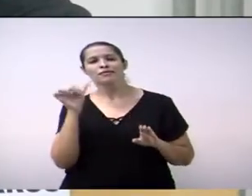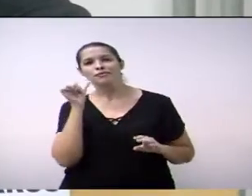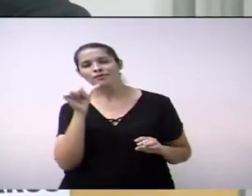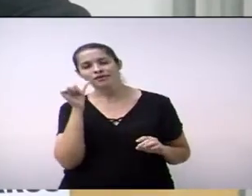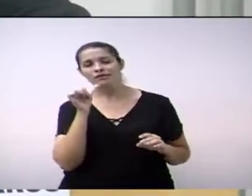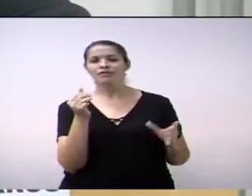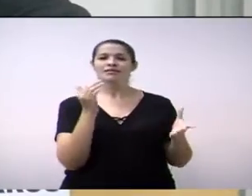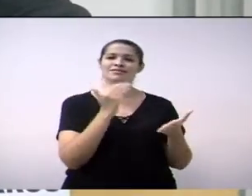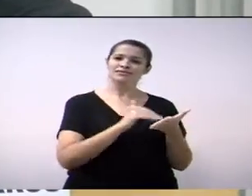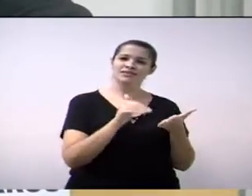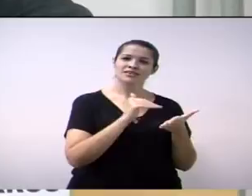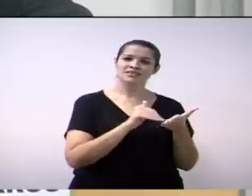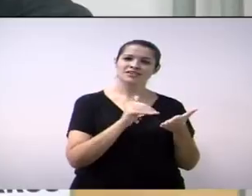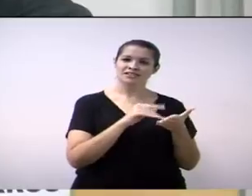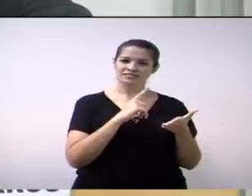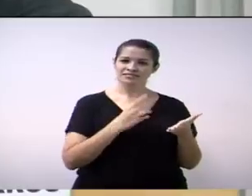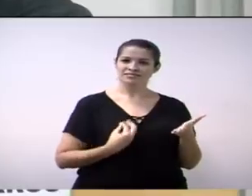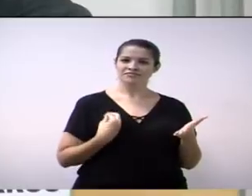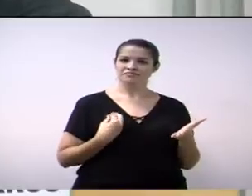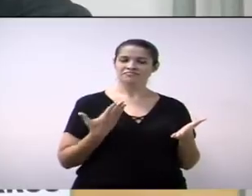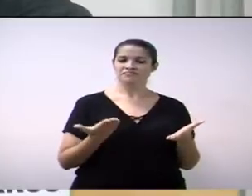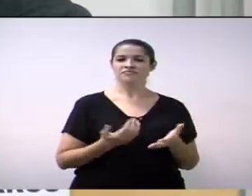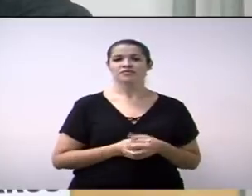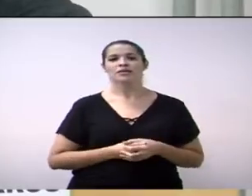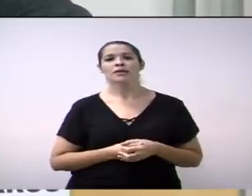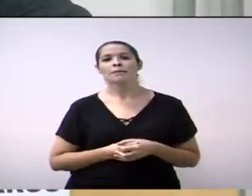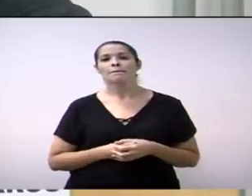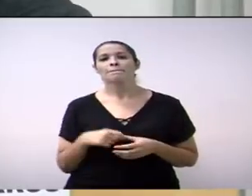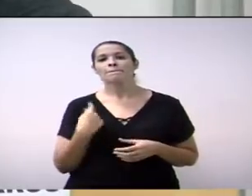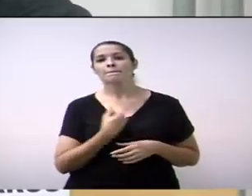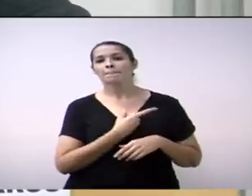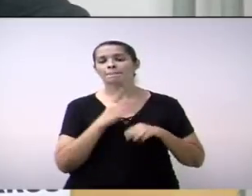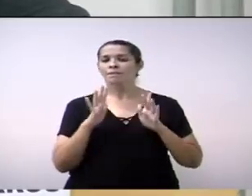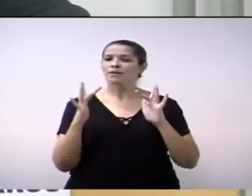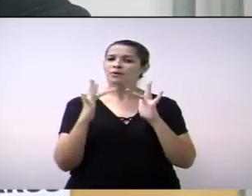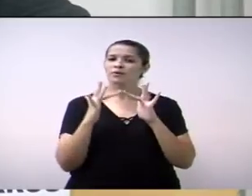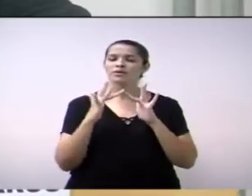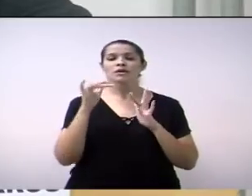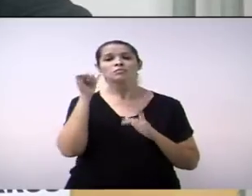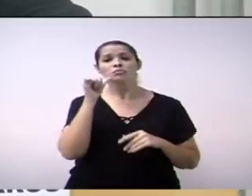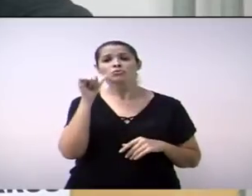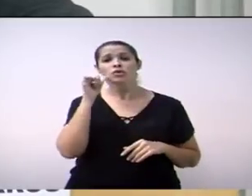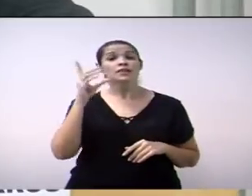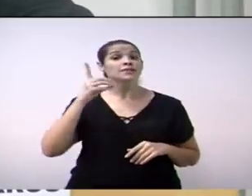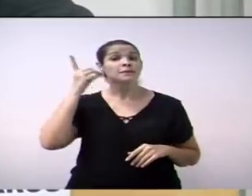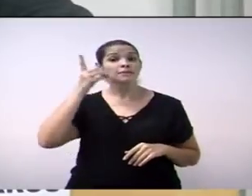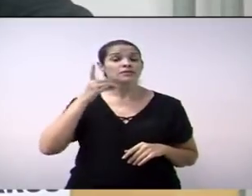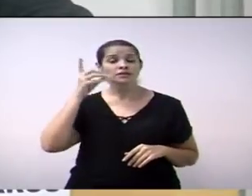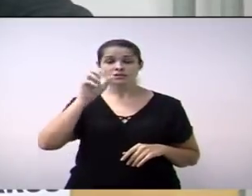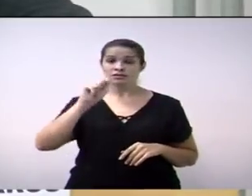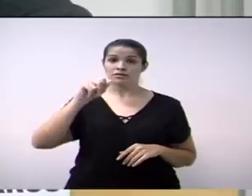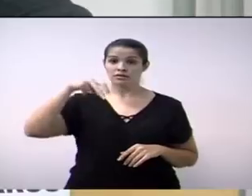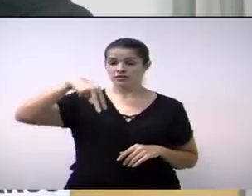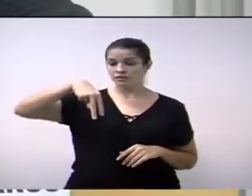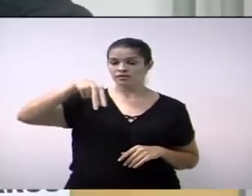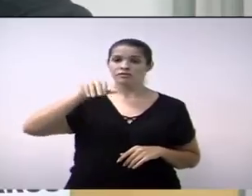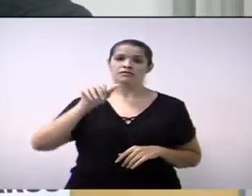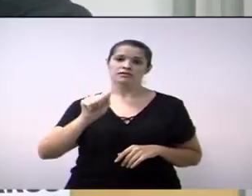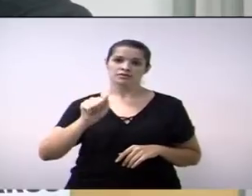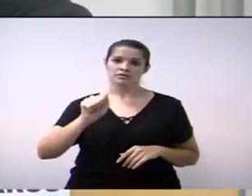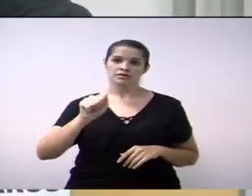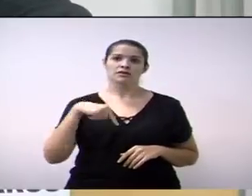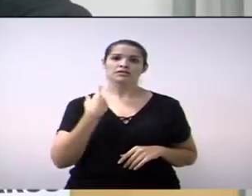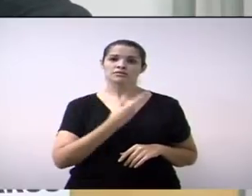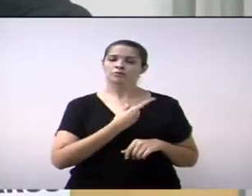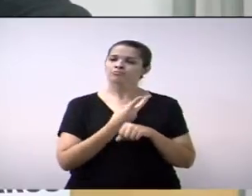está aqui, o de Turismo, nós tivemos contato com a deputada Ana Perugini, foi uma dos gabinetes que nós